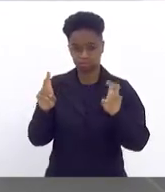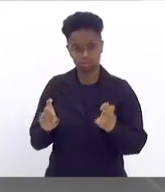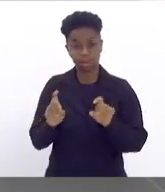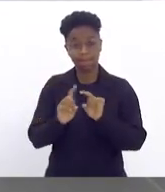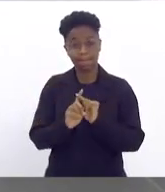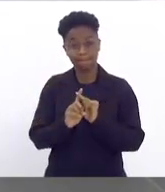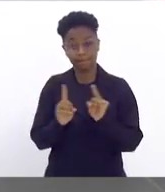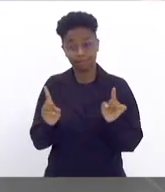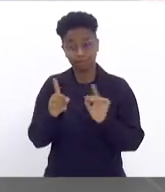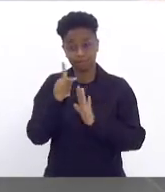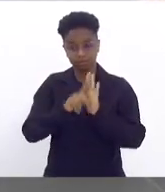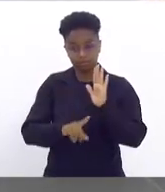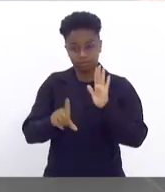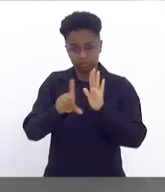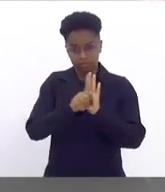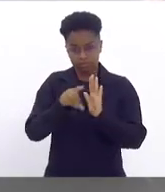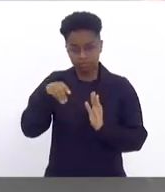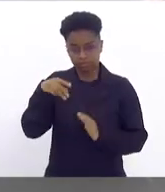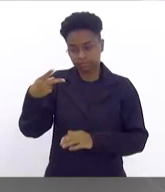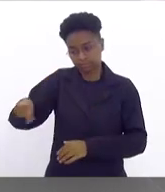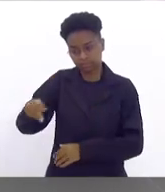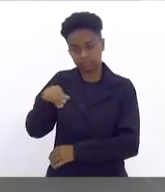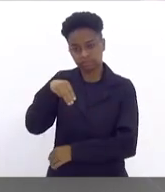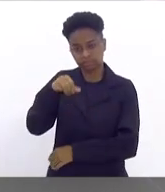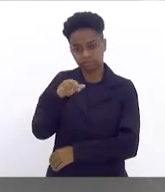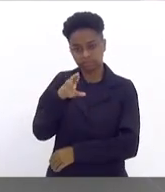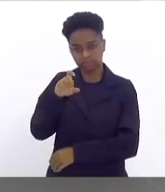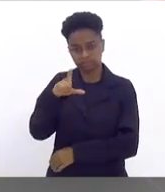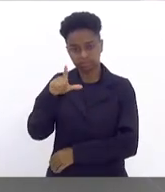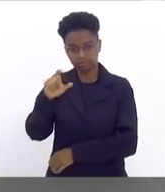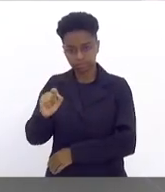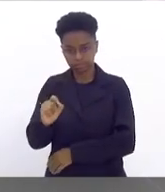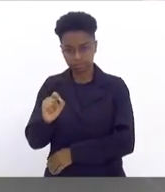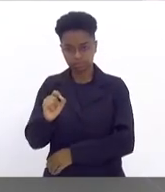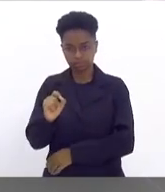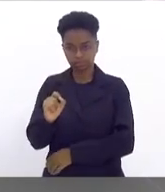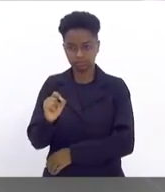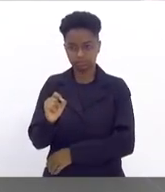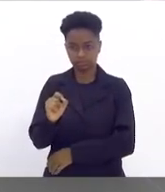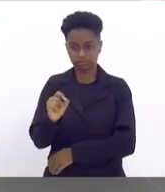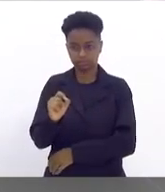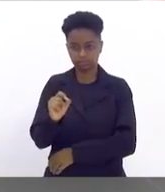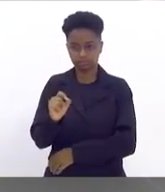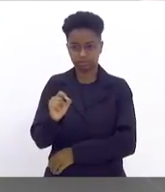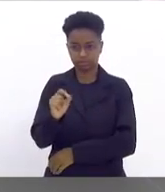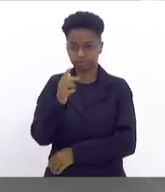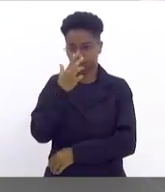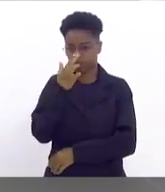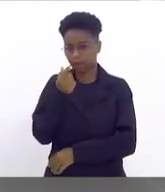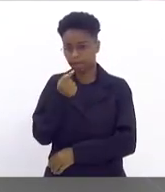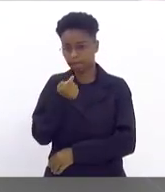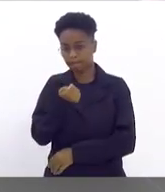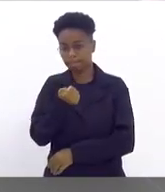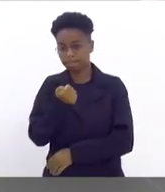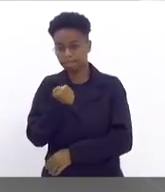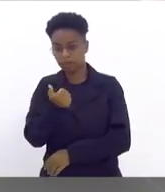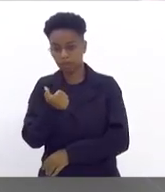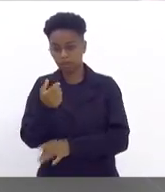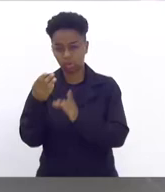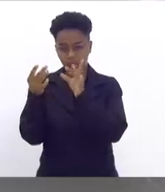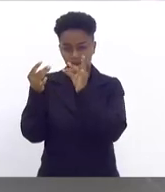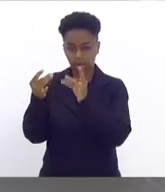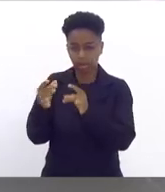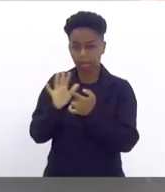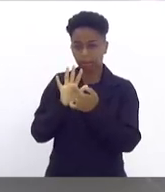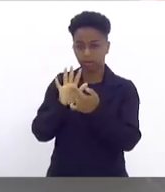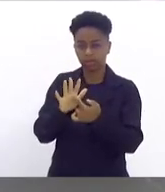que o PL do Marcelo Cabeleireiro, ele é um pouco mais restritivo, porque ele estabelece uma validade de